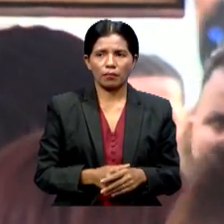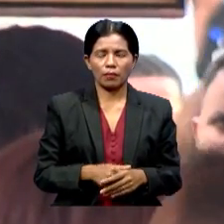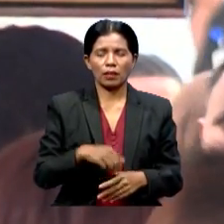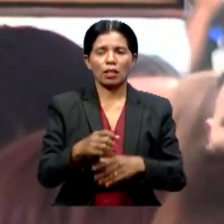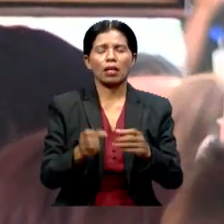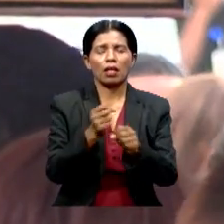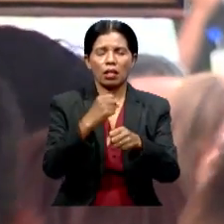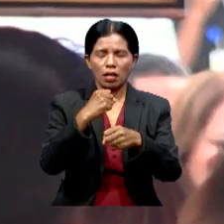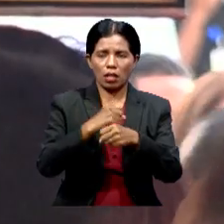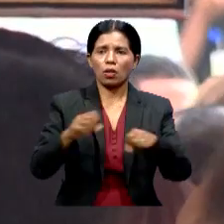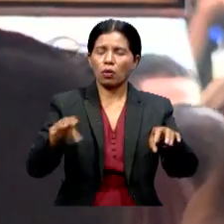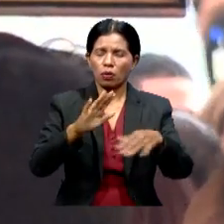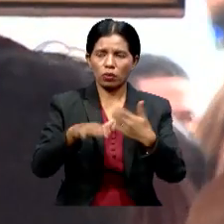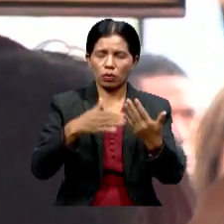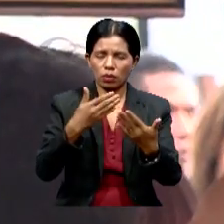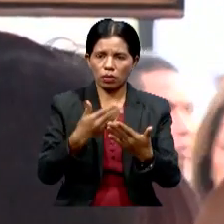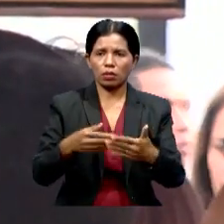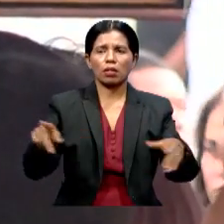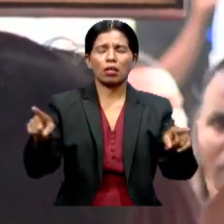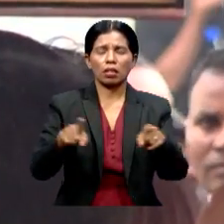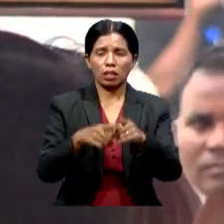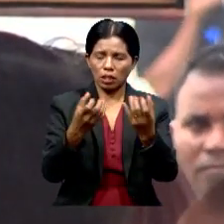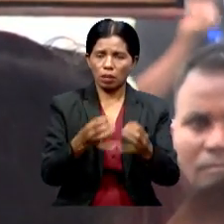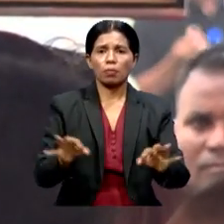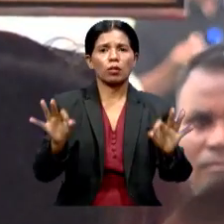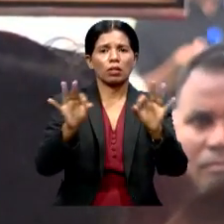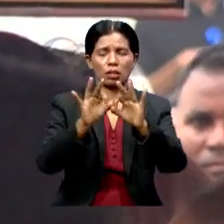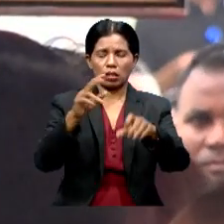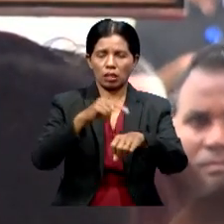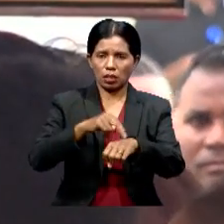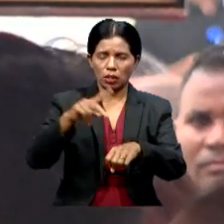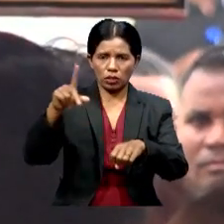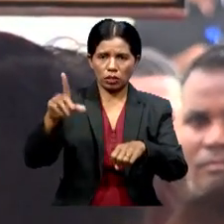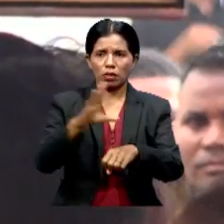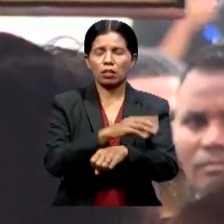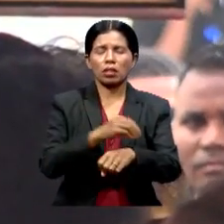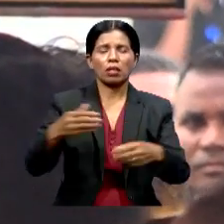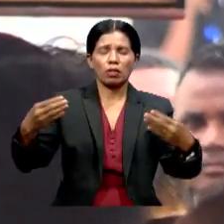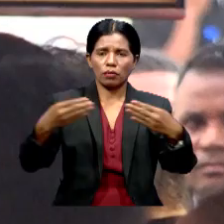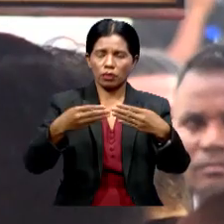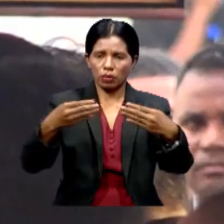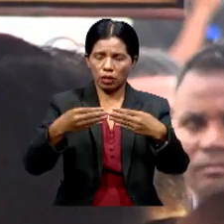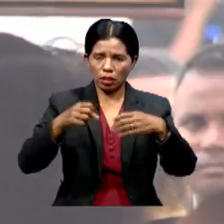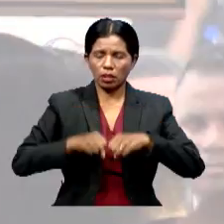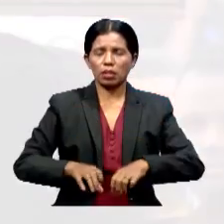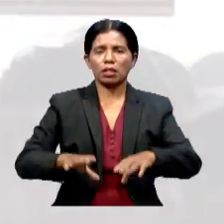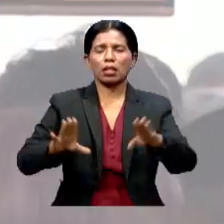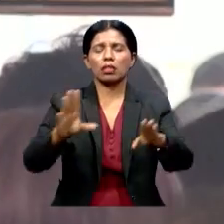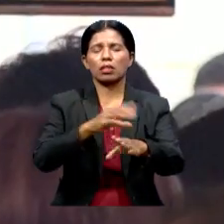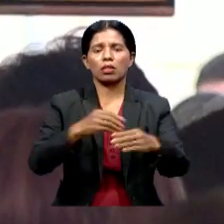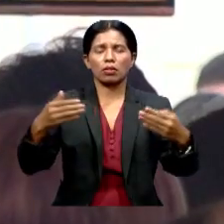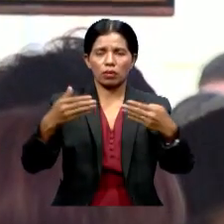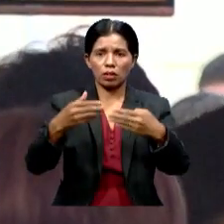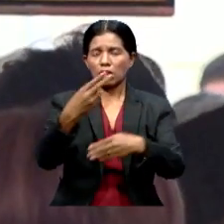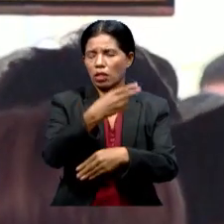Finaliza Carraporto, Nuder, prioridade nacional, fronteiras terrestres, não marítima ou Indonésia. A economia